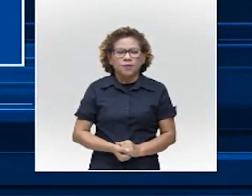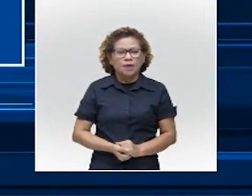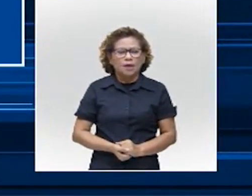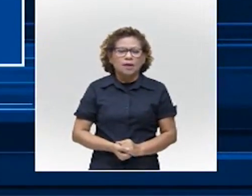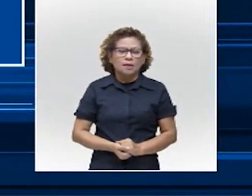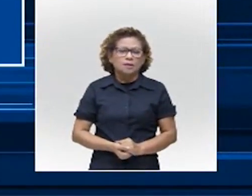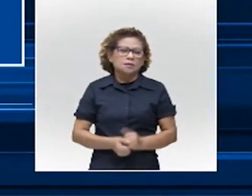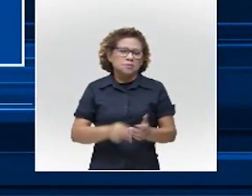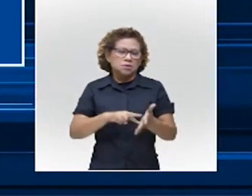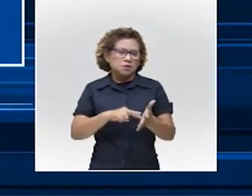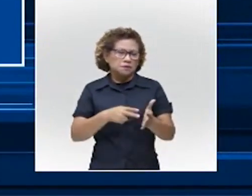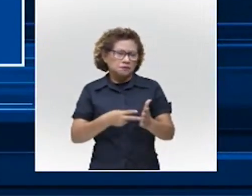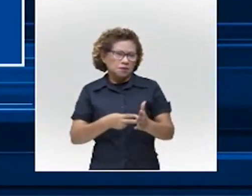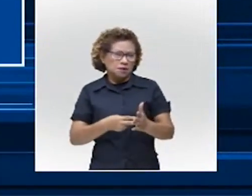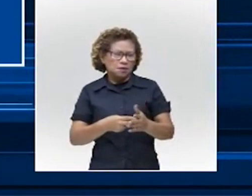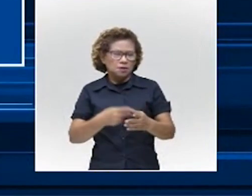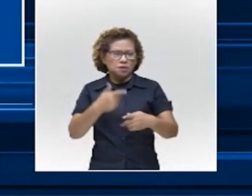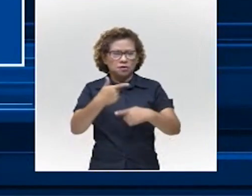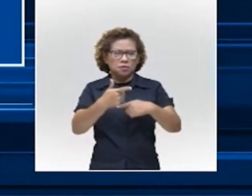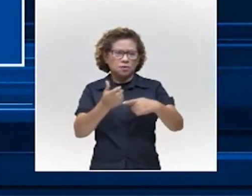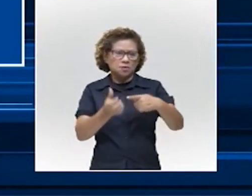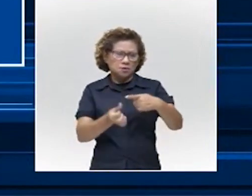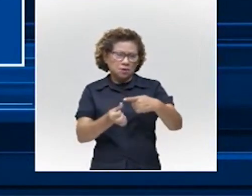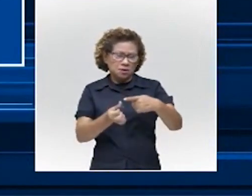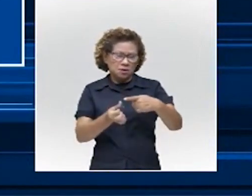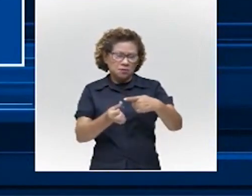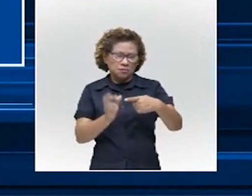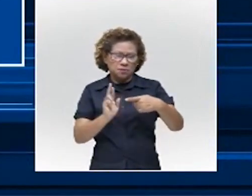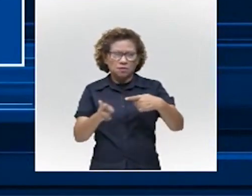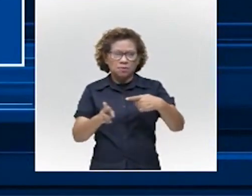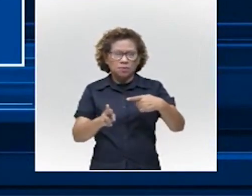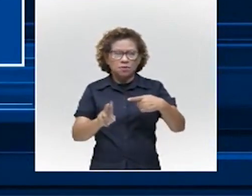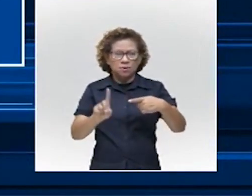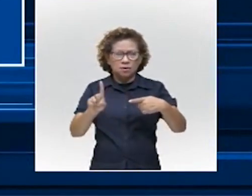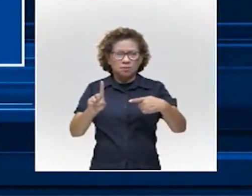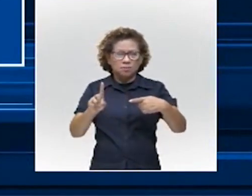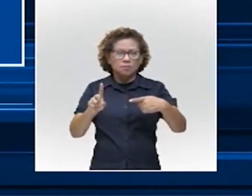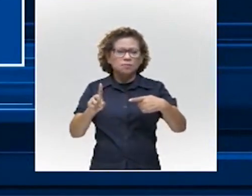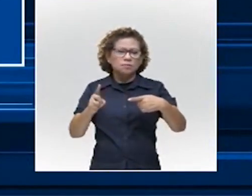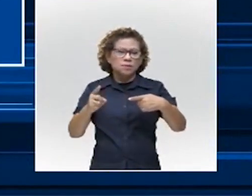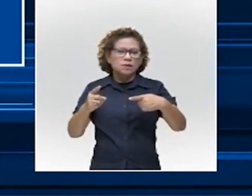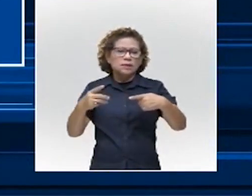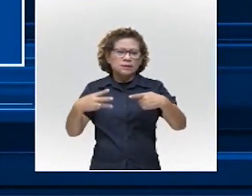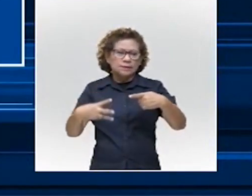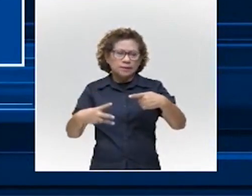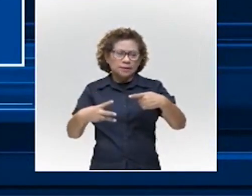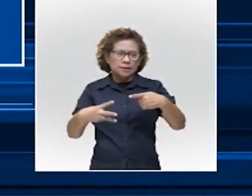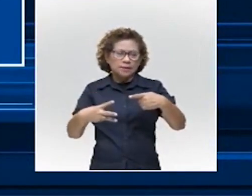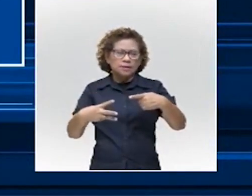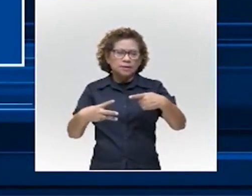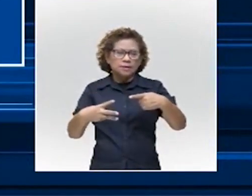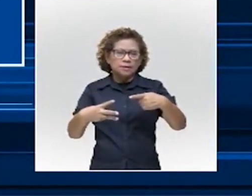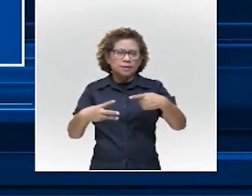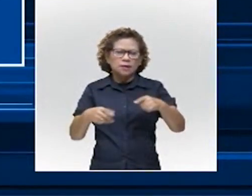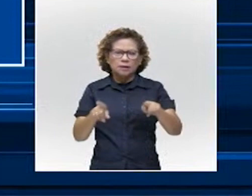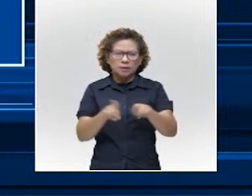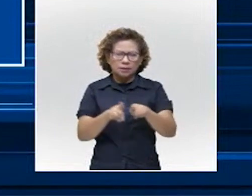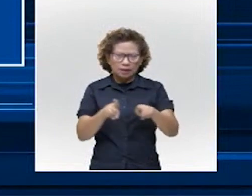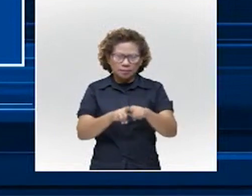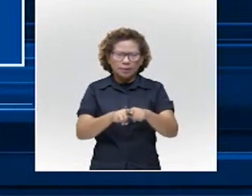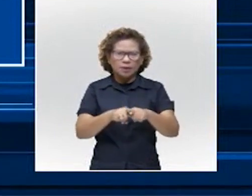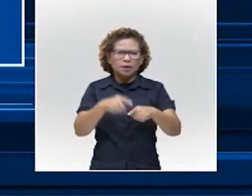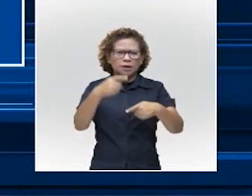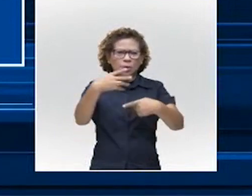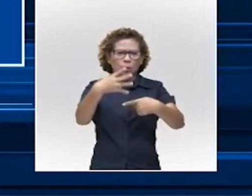mesmo que escrever 1 terço. E escrever 4 dozeavos é o mesmo que também escrever 1 terço, né? Então,